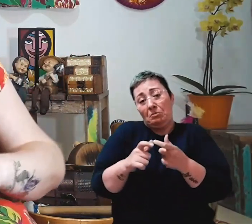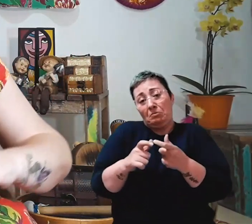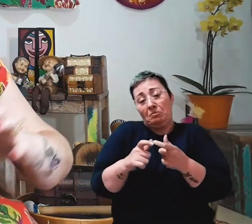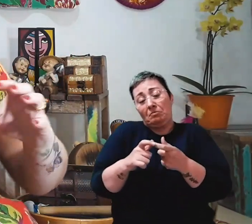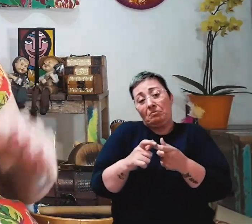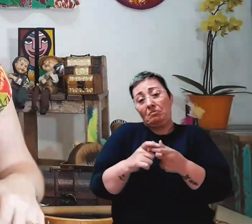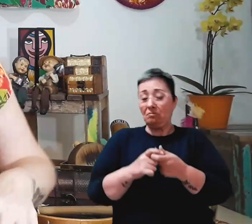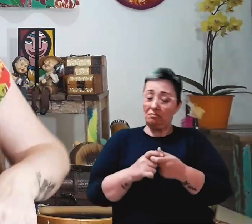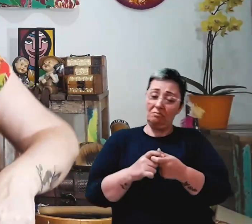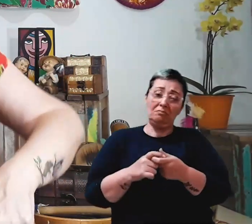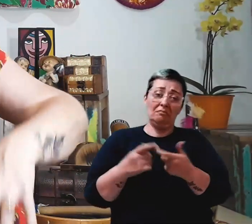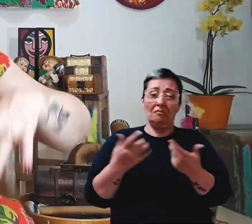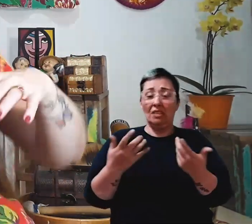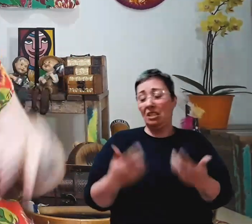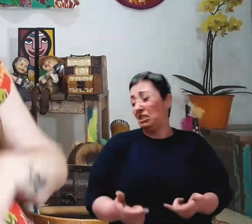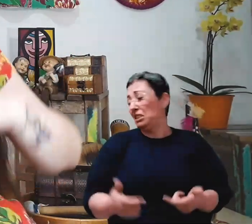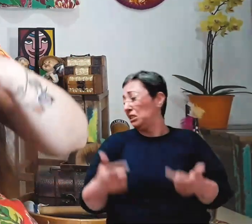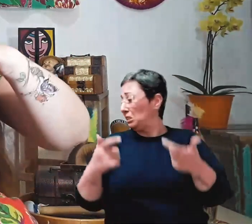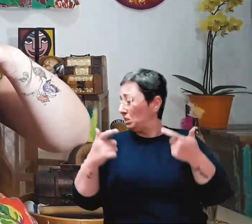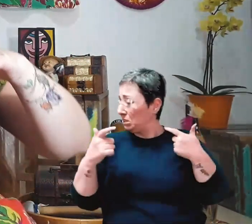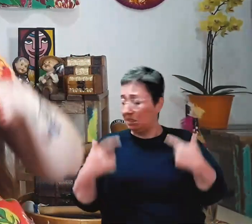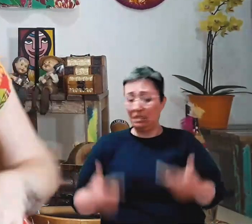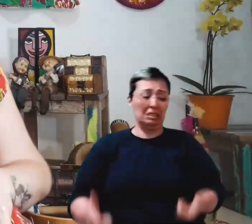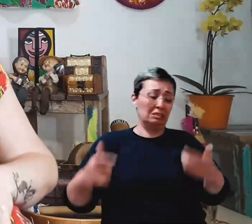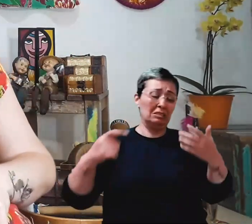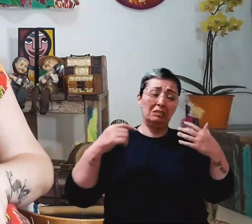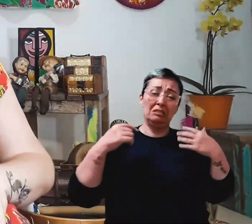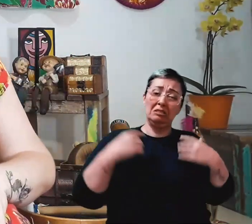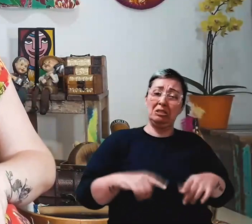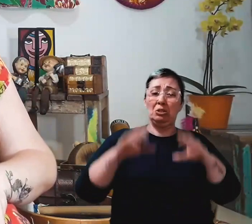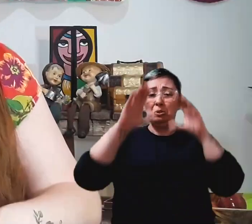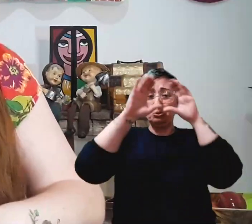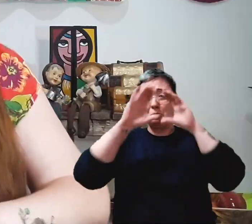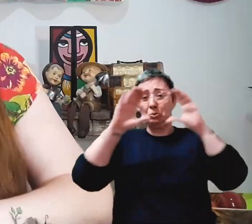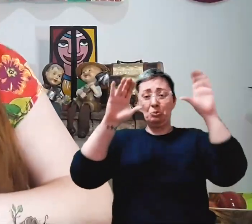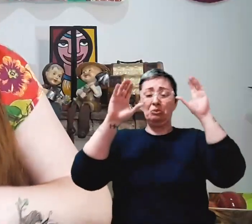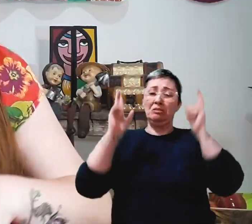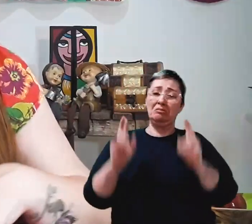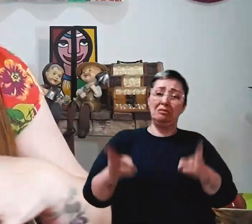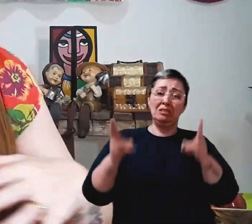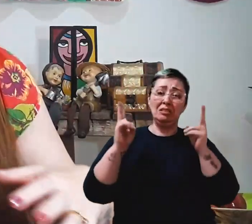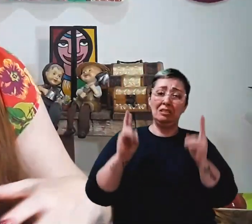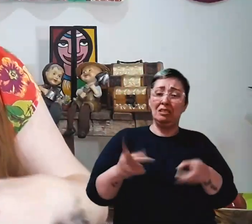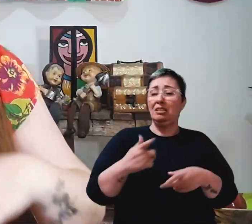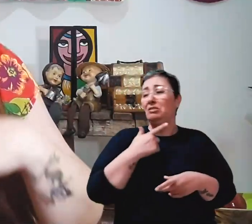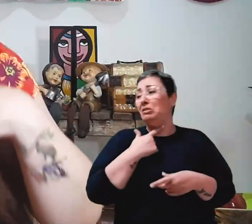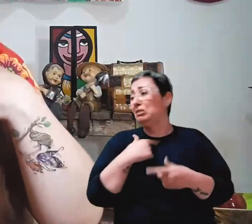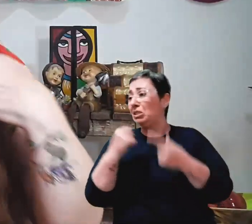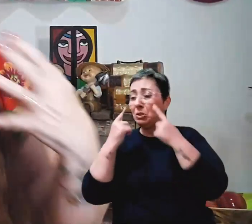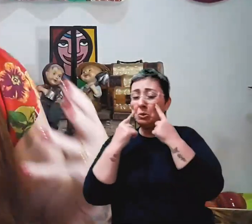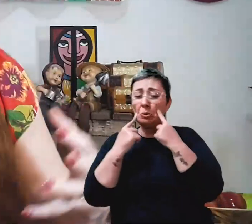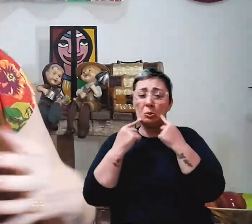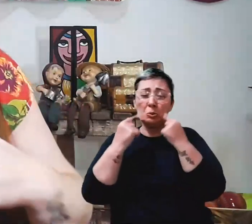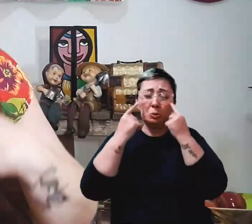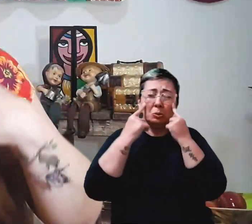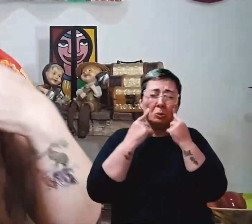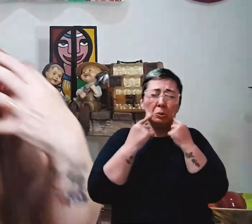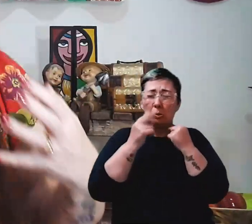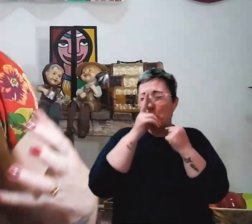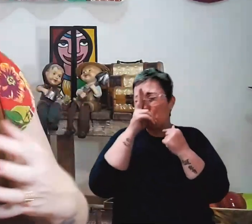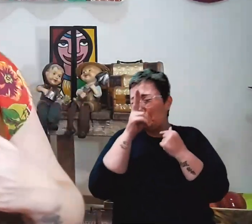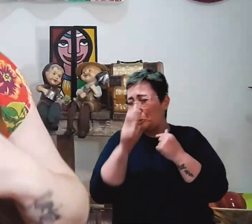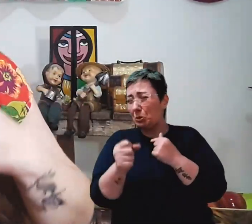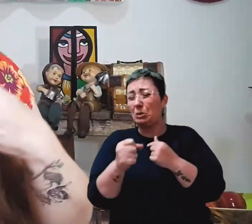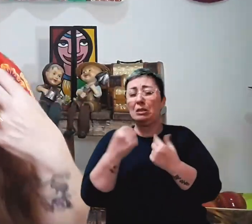diminuísse. Ai, que coisa chata que essa nuvem! E aquela vontade de chorar só crescia